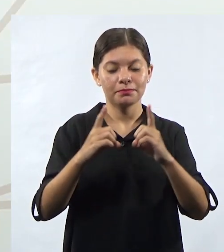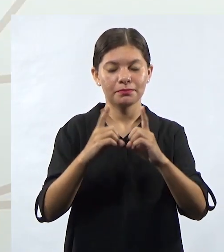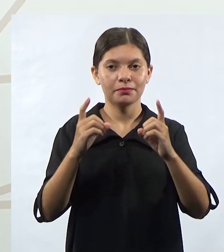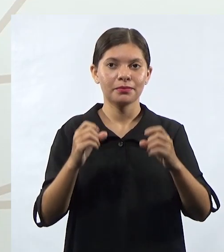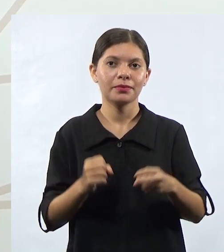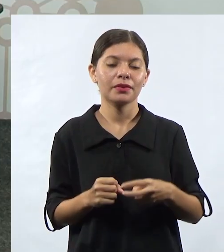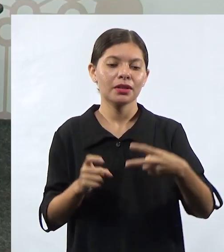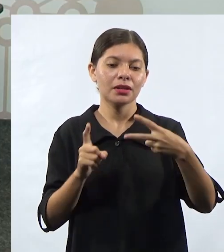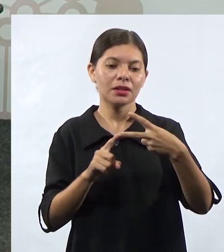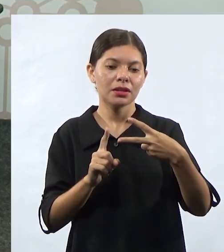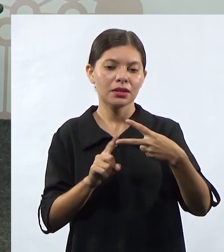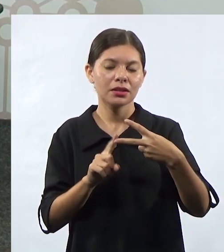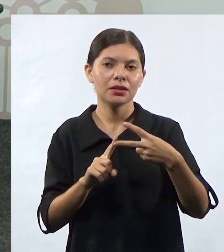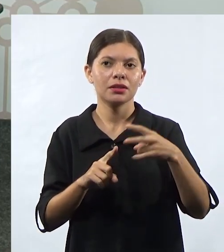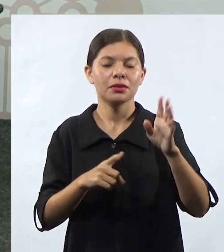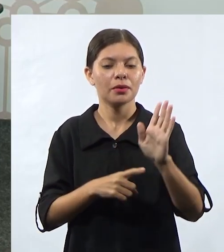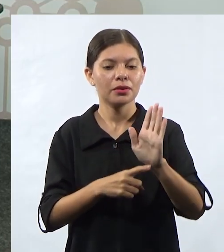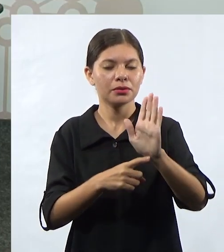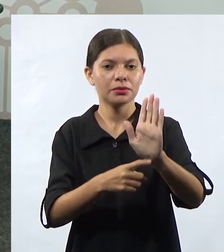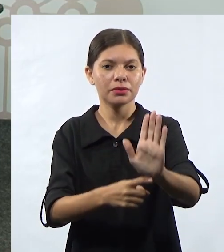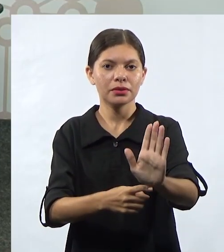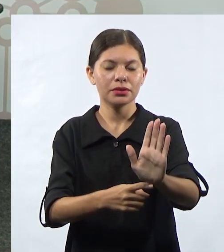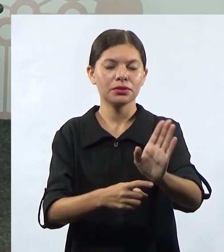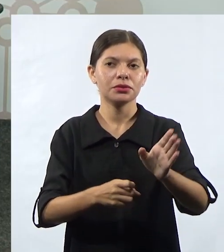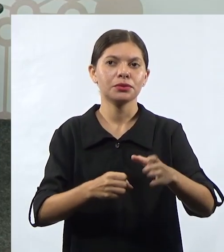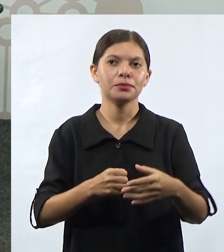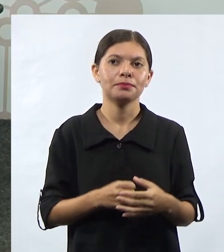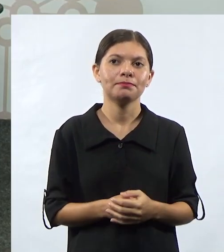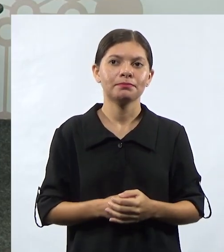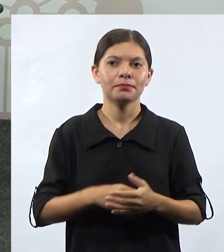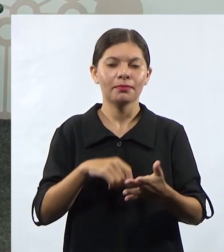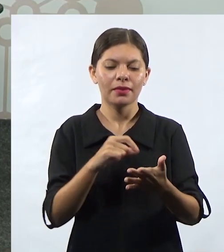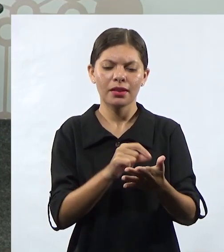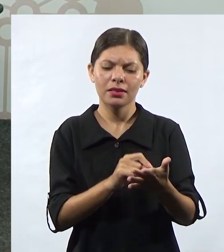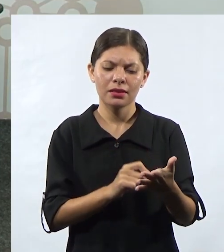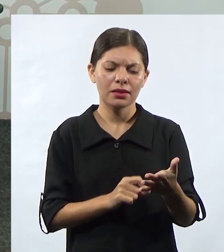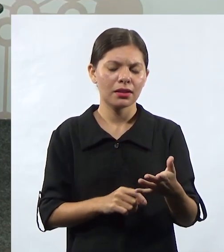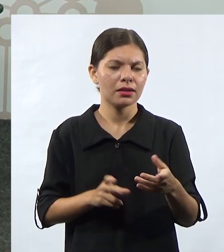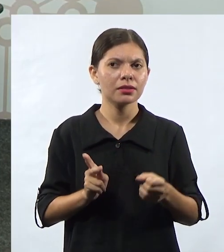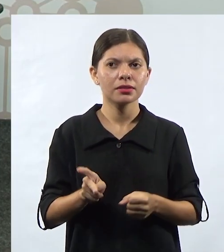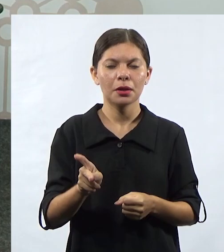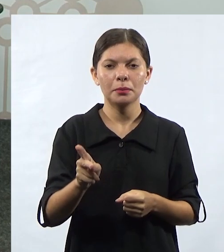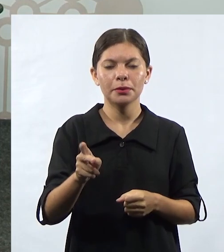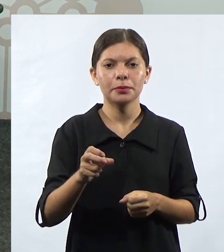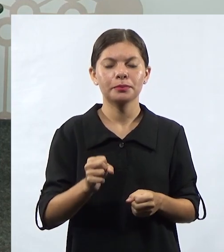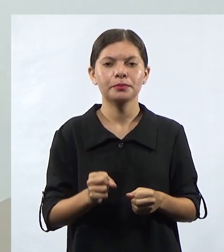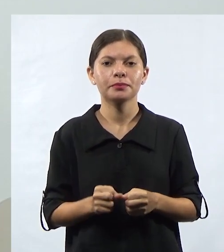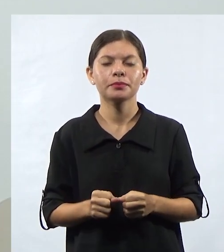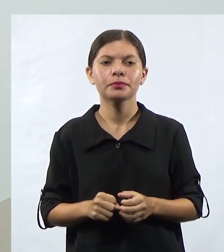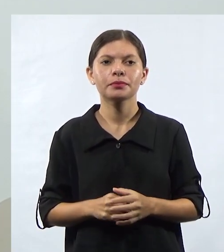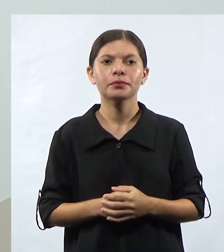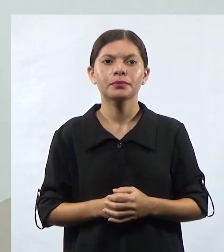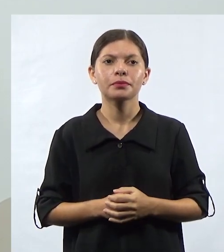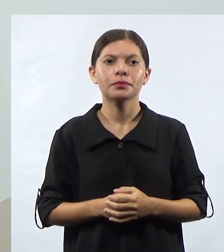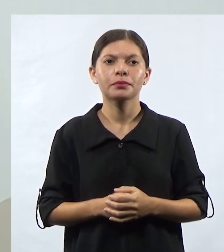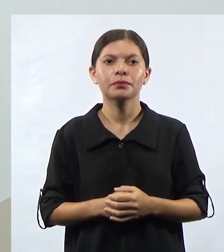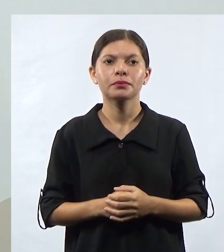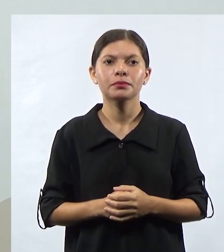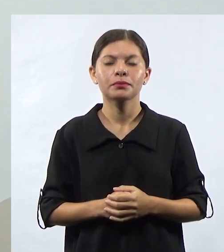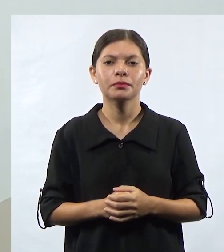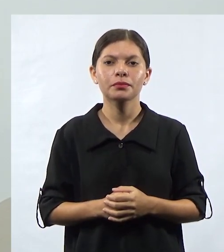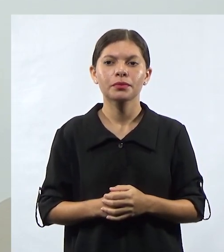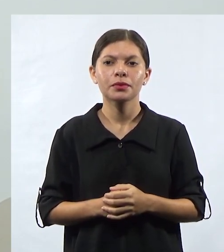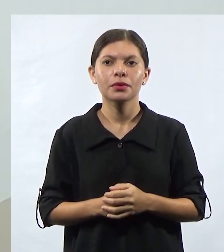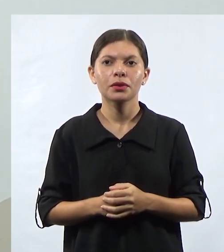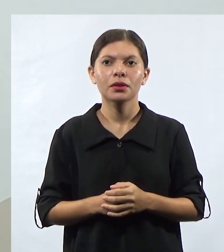é assistente do moderador, vai sempre tomar nota. Uma das situações que eles colocam é que, além de